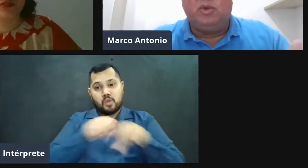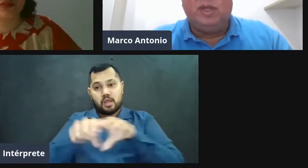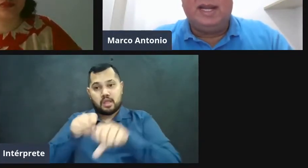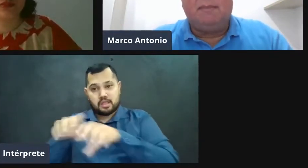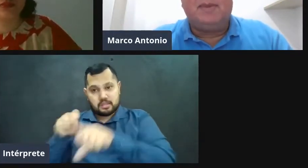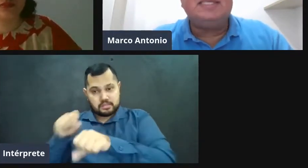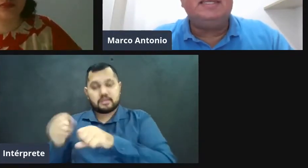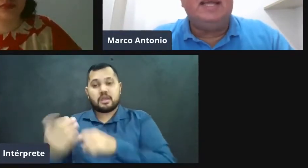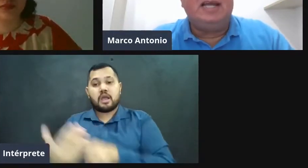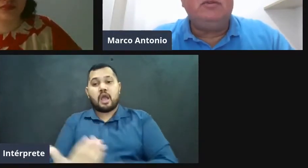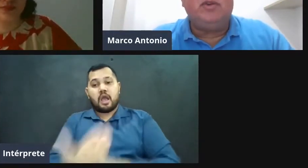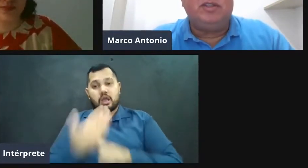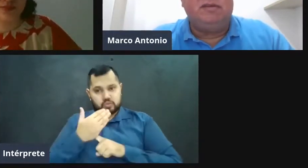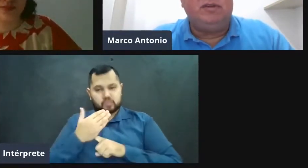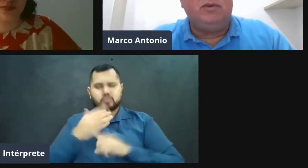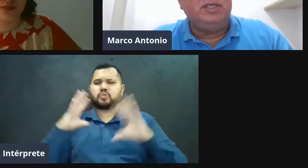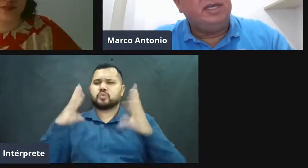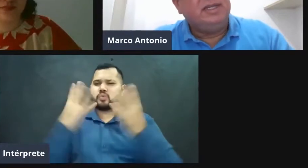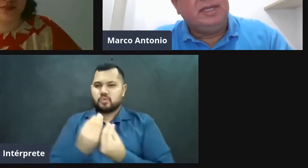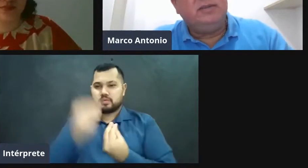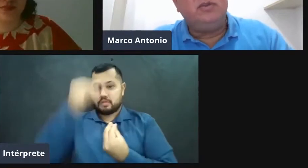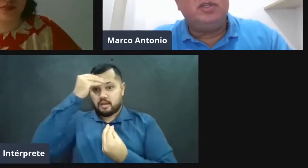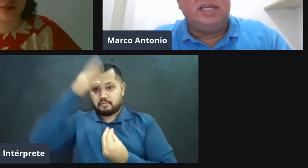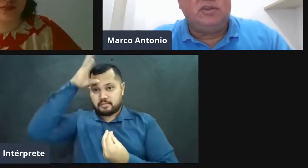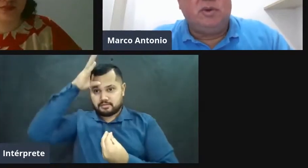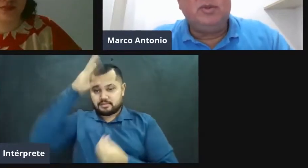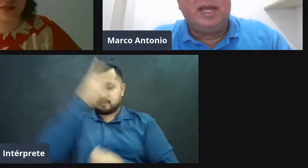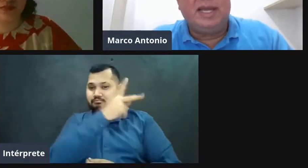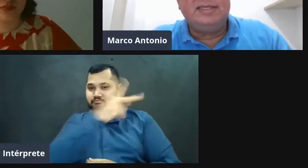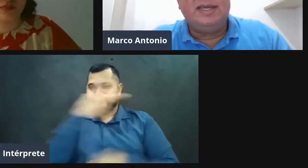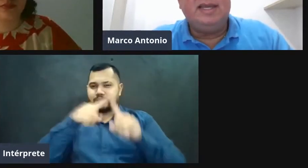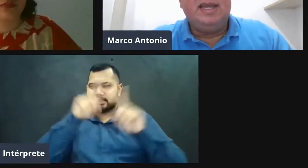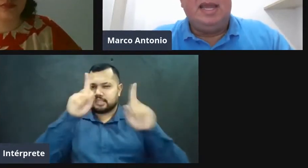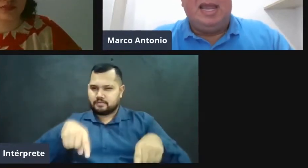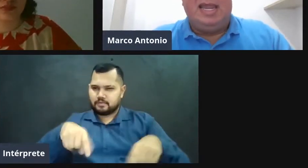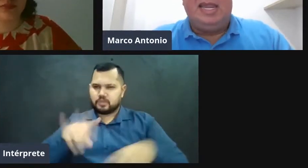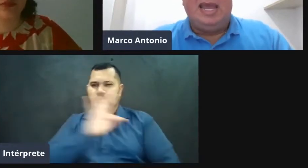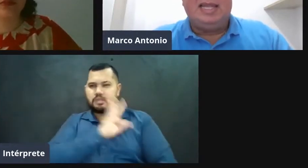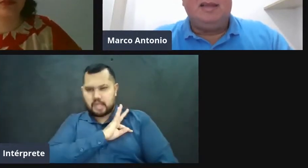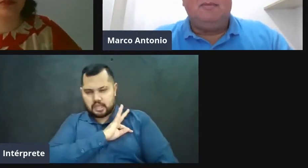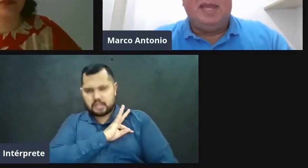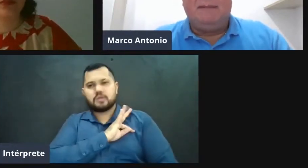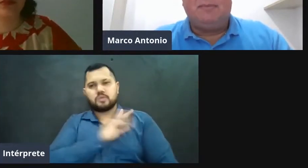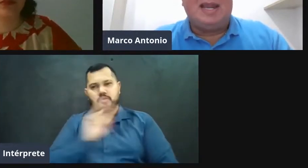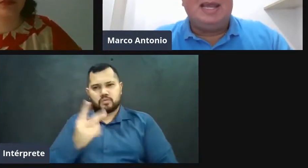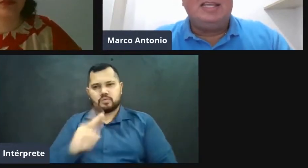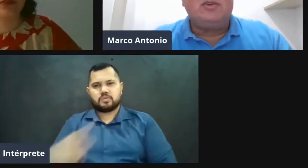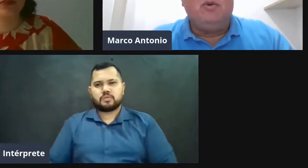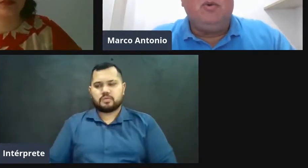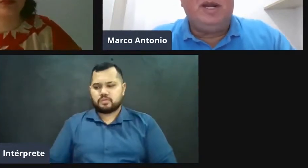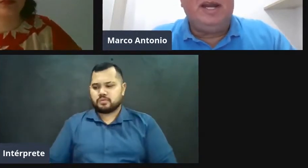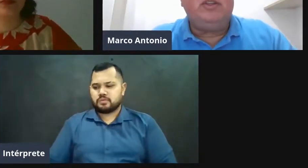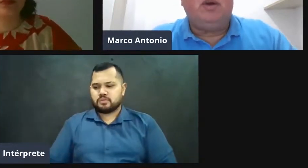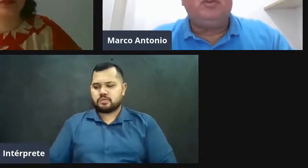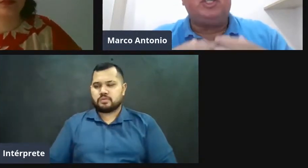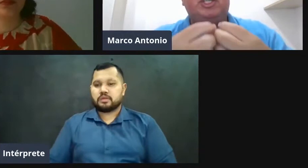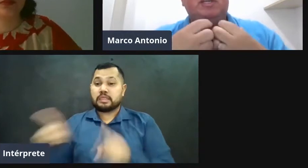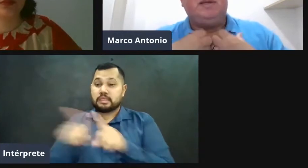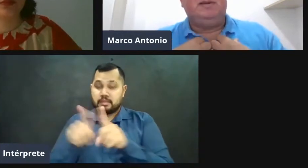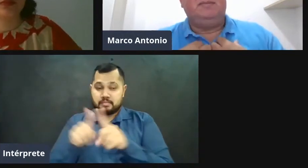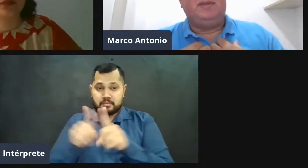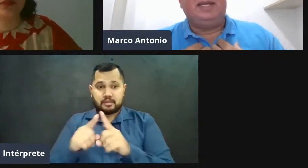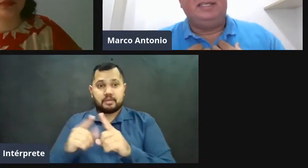potencializa toda a capacidade dos nossos servidores, tanto docentes como tais, né? E ela também traz um ganho